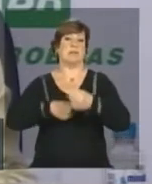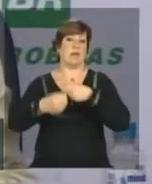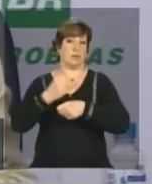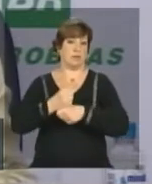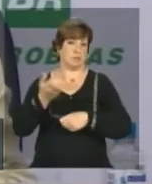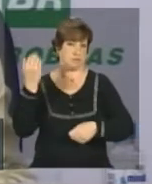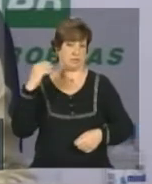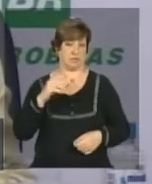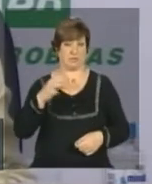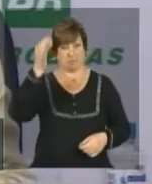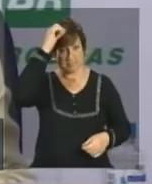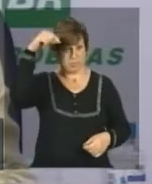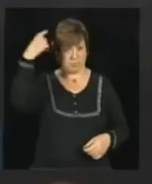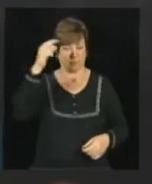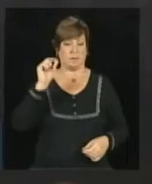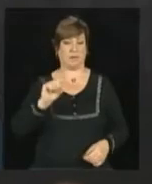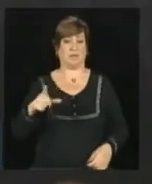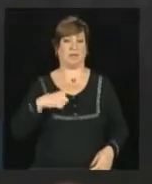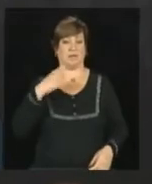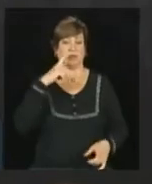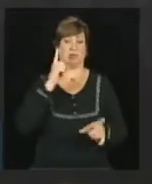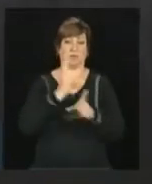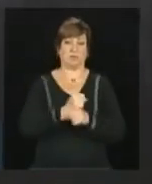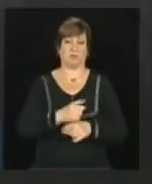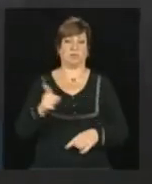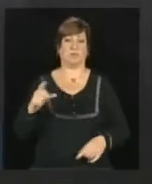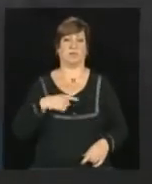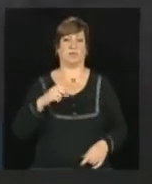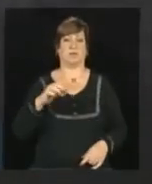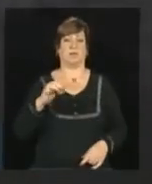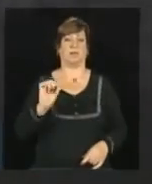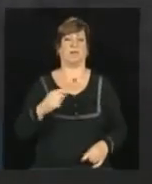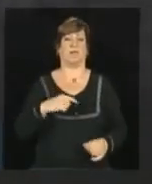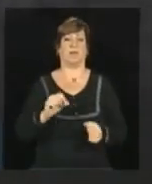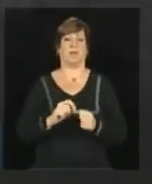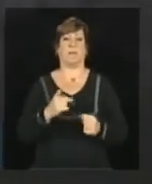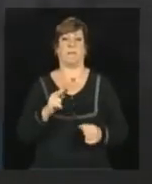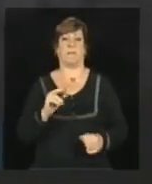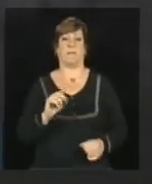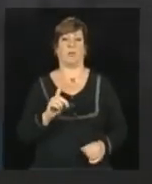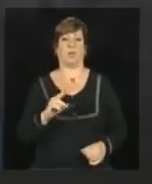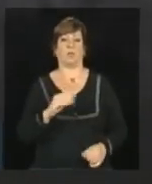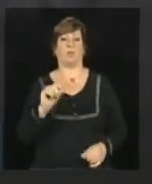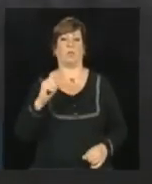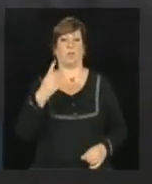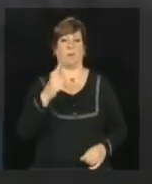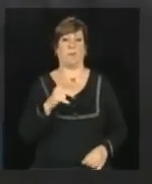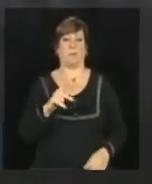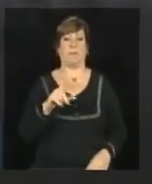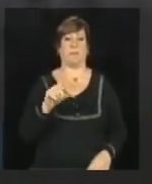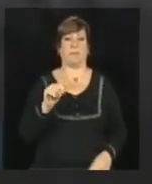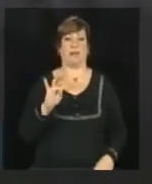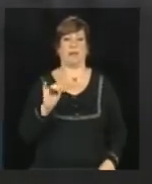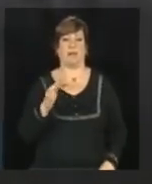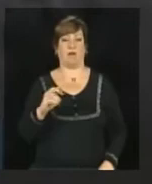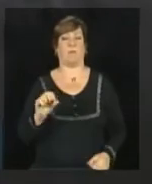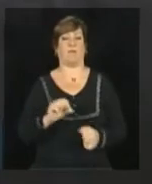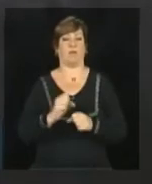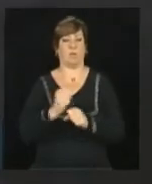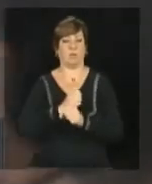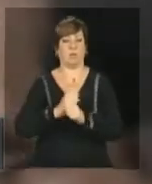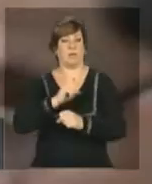Petrobras descobriu o golfinho e 2 anos depois estava produzindo com uma plataforma que foi construída em